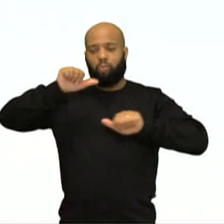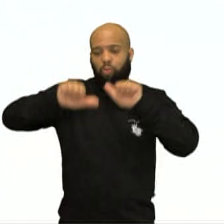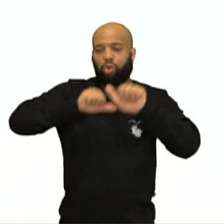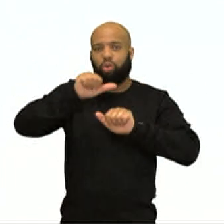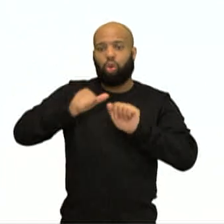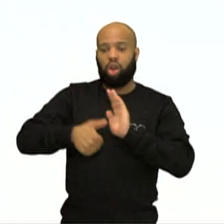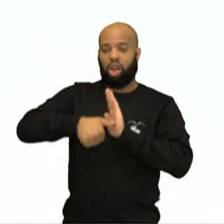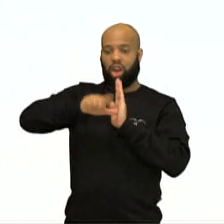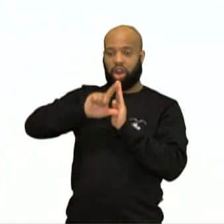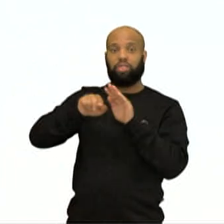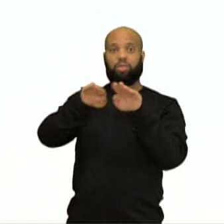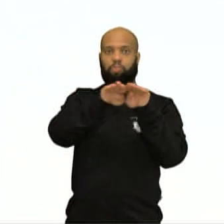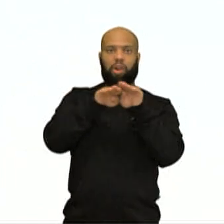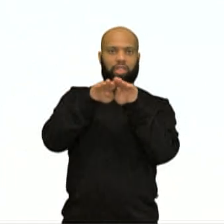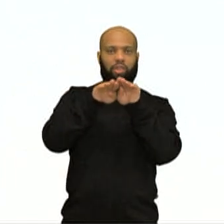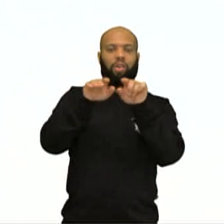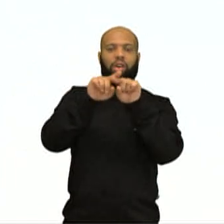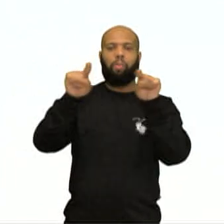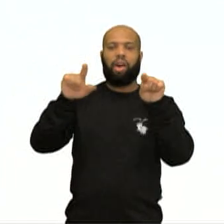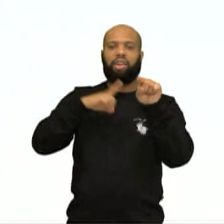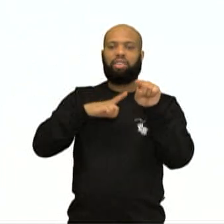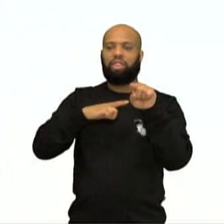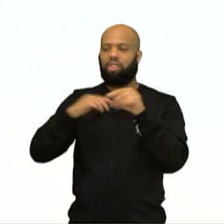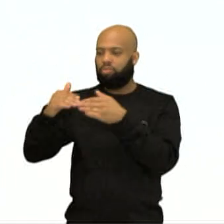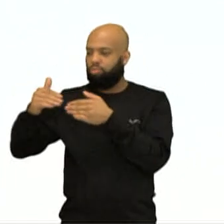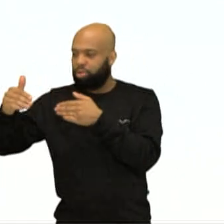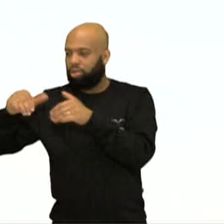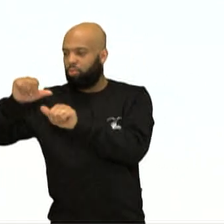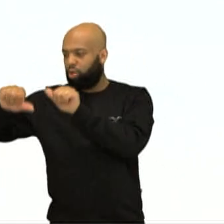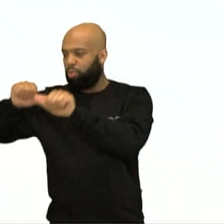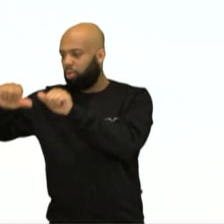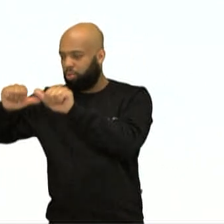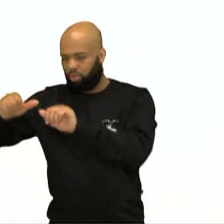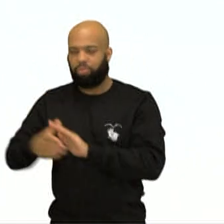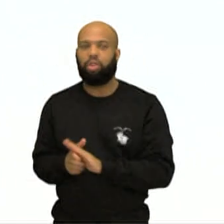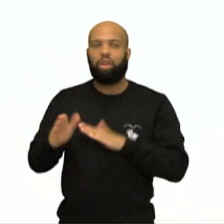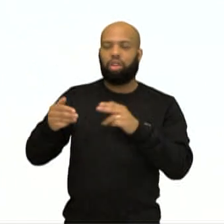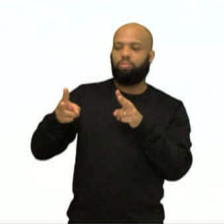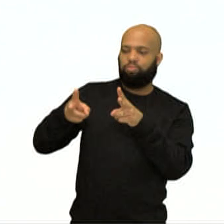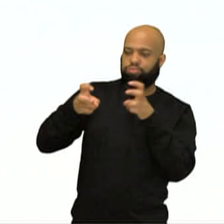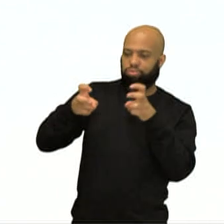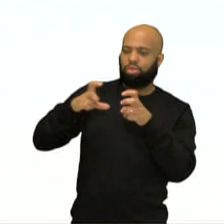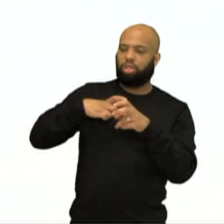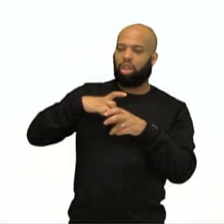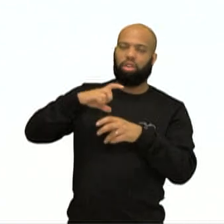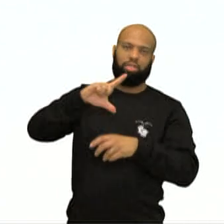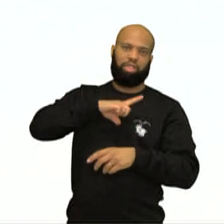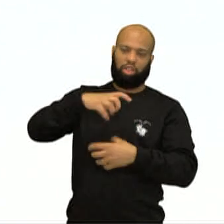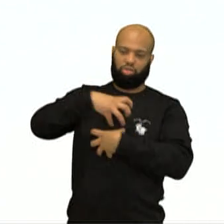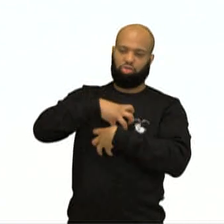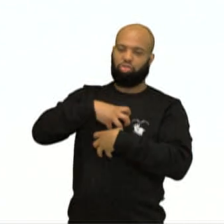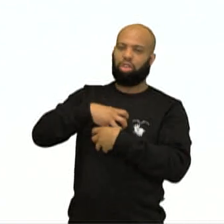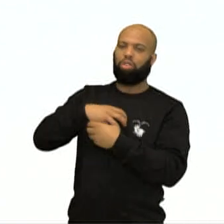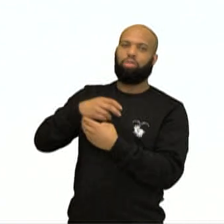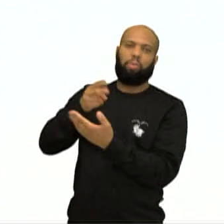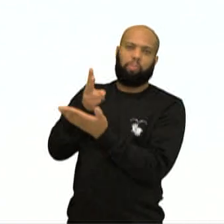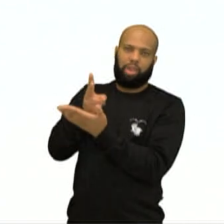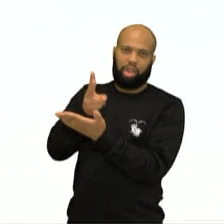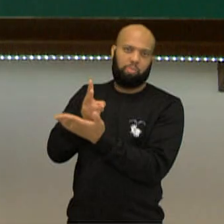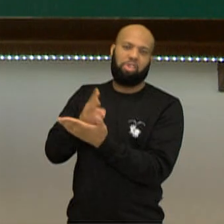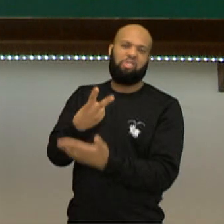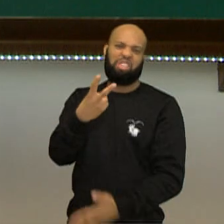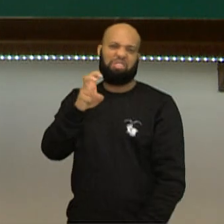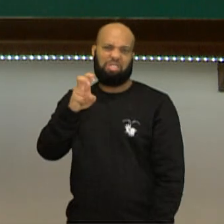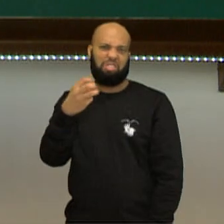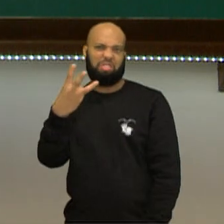climático observado ao longo de vários anos. Então, observou-se um padrão climático ao longo de 25, 30